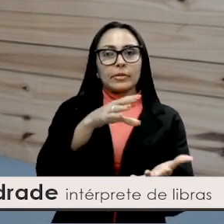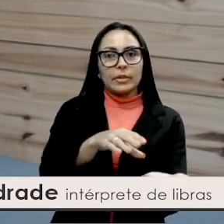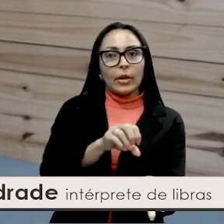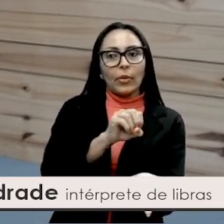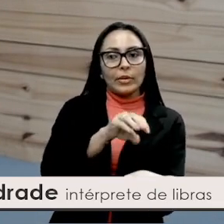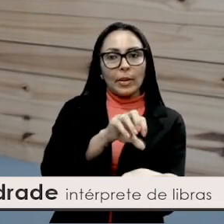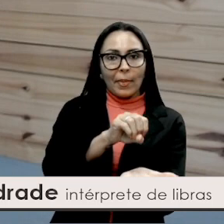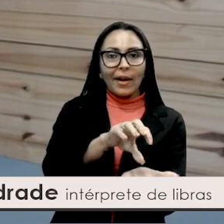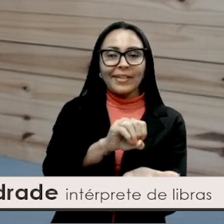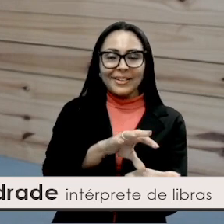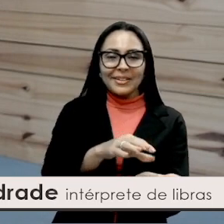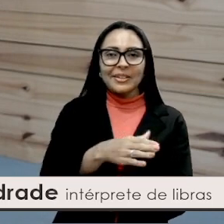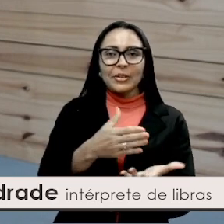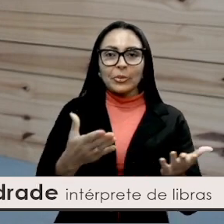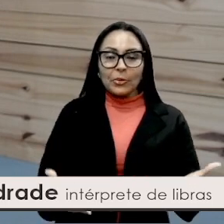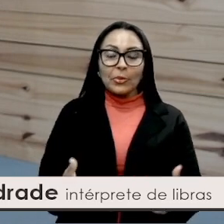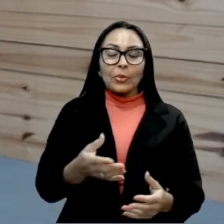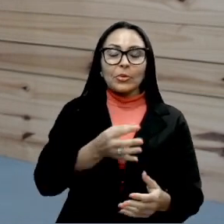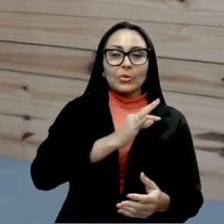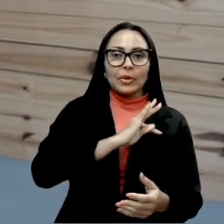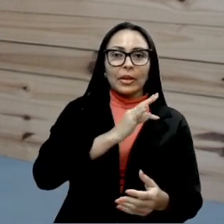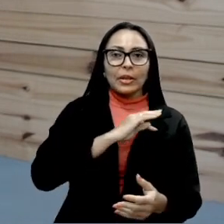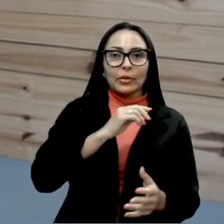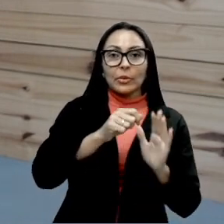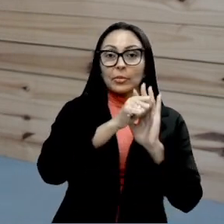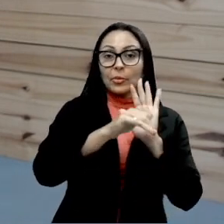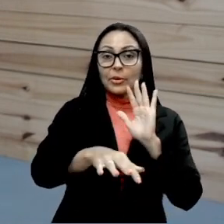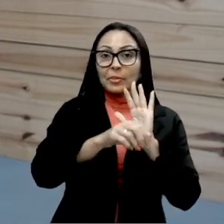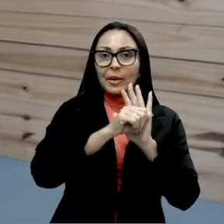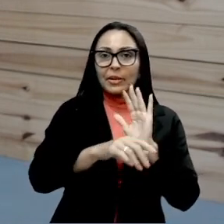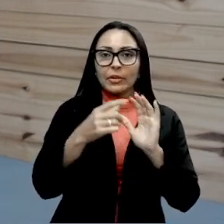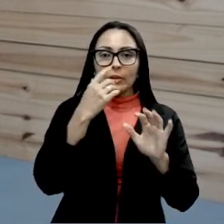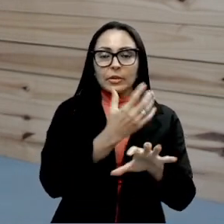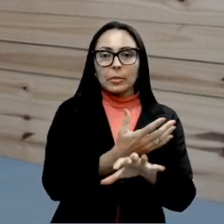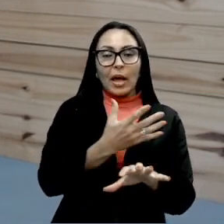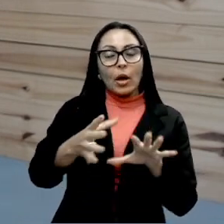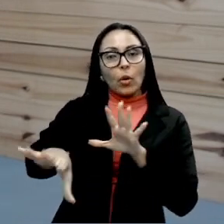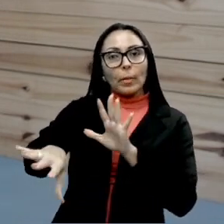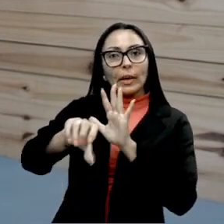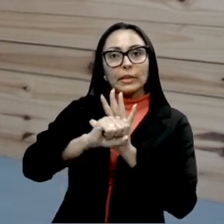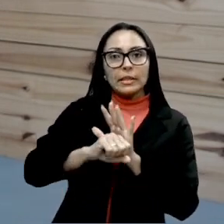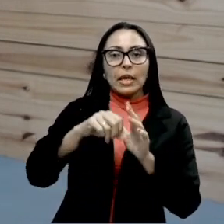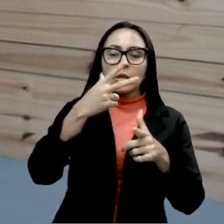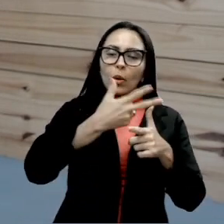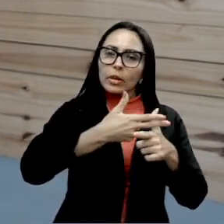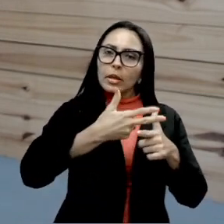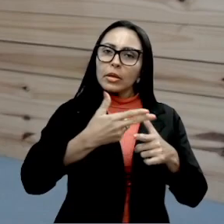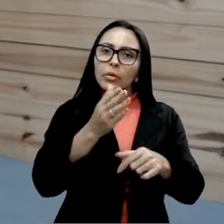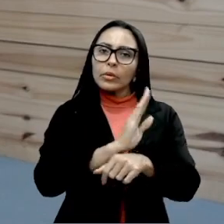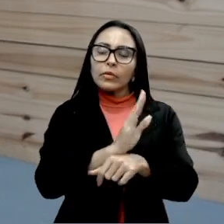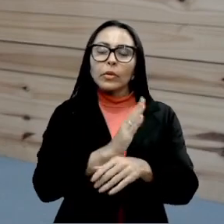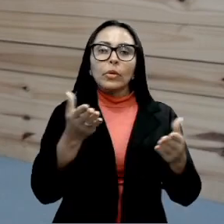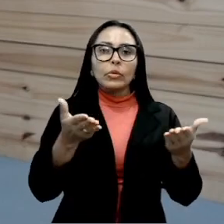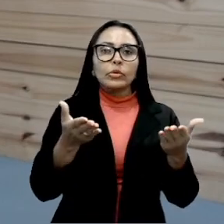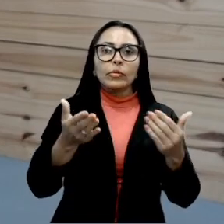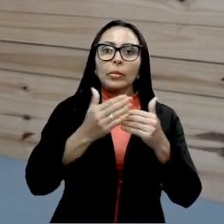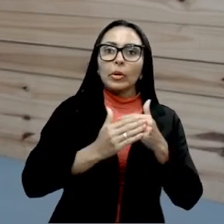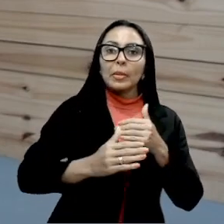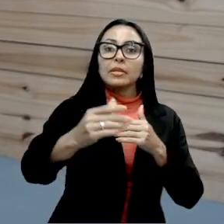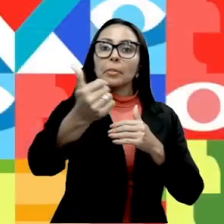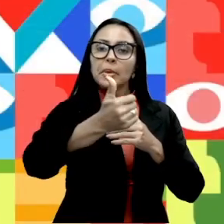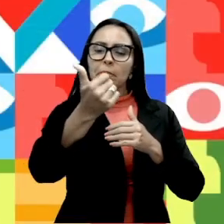curso técnico em Multimídias, da disciplina Captação e Edição de Vídeo. Hoje vamos começar nossa